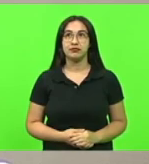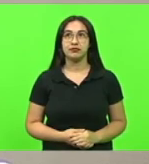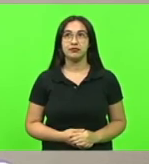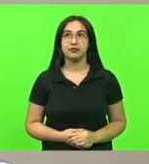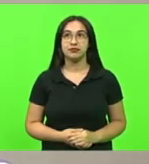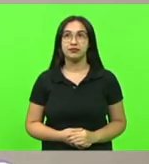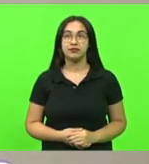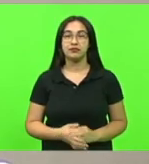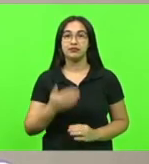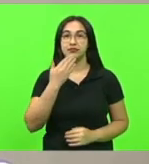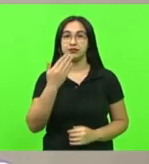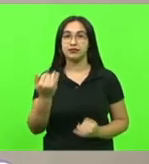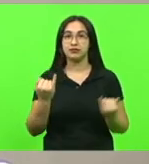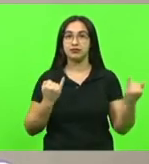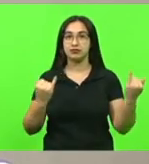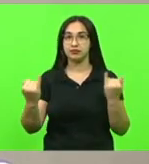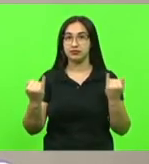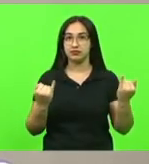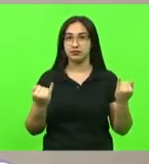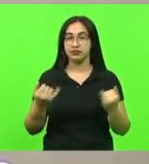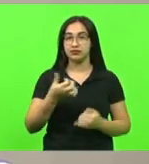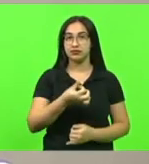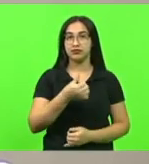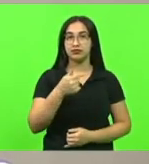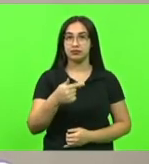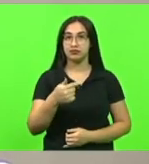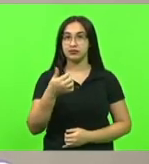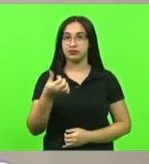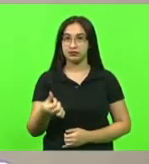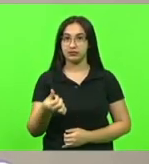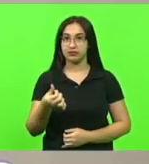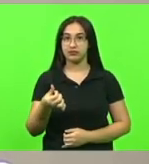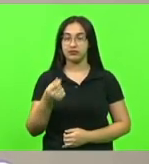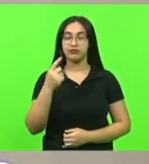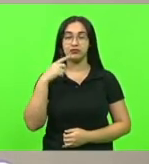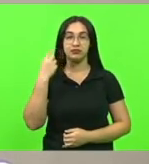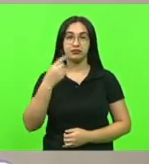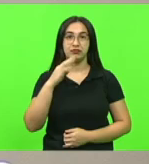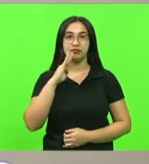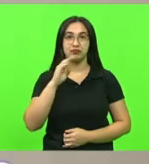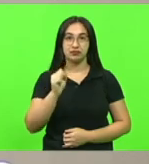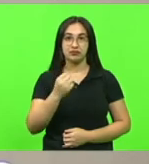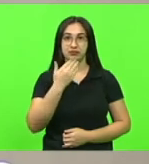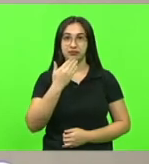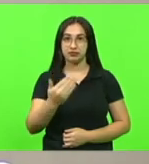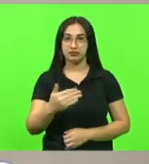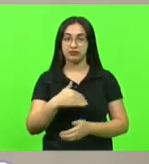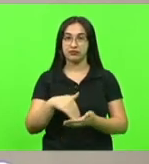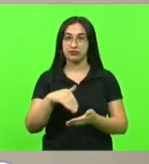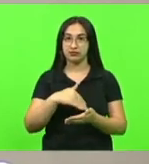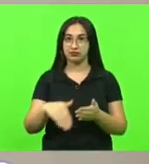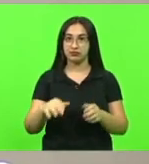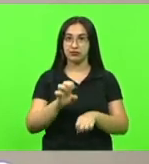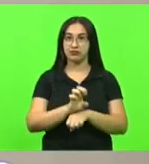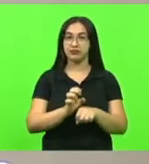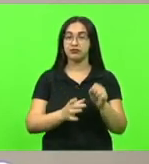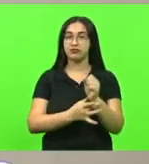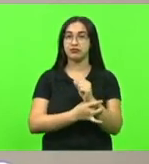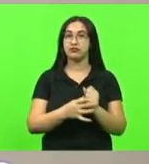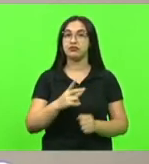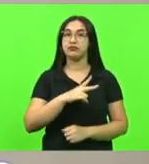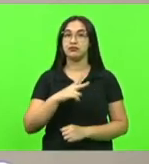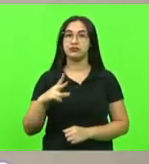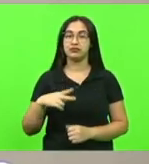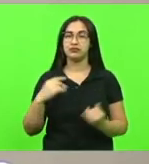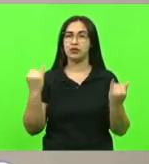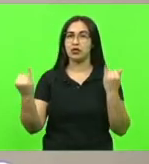Pedidos de informação. Pedido de informação 676, autor deputado Bruno Souza, solicitando ao secretário de Estado da Educação Segurança Pública, informações acerca